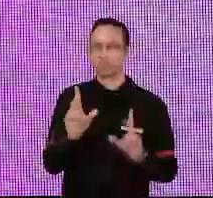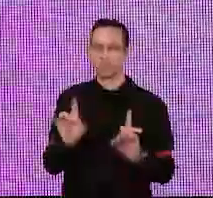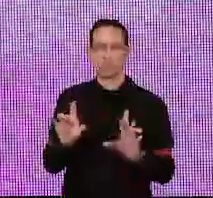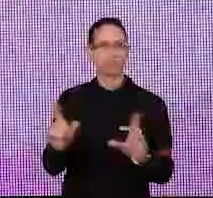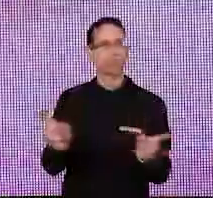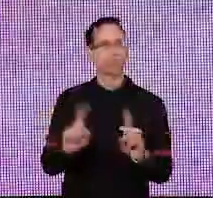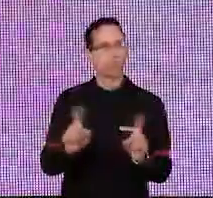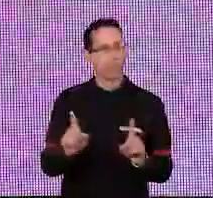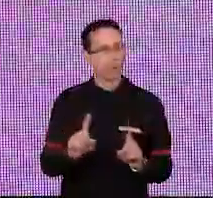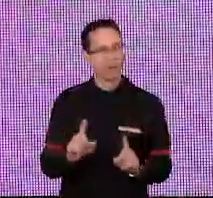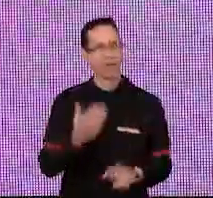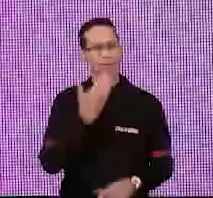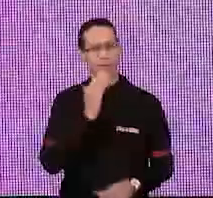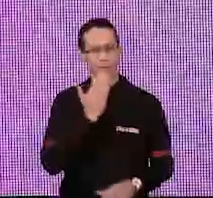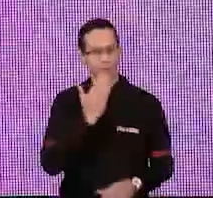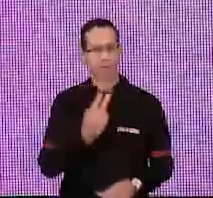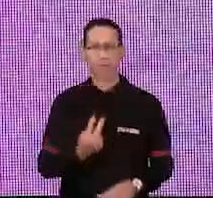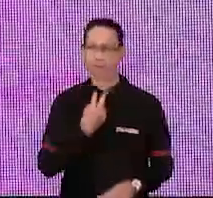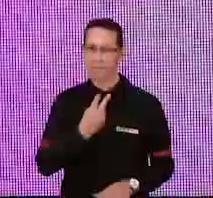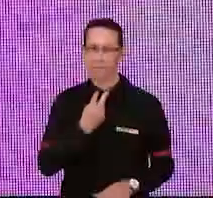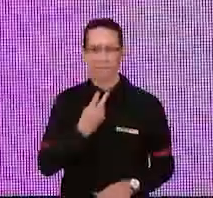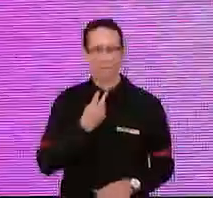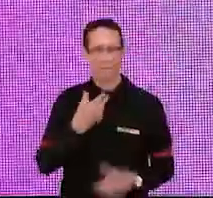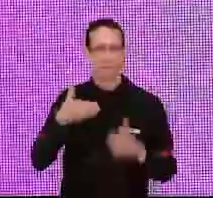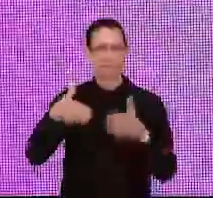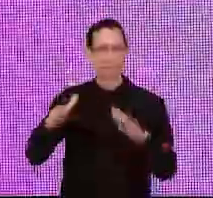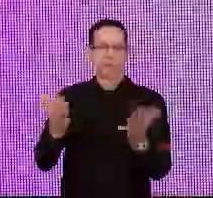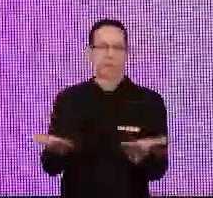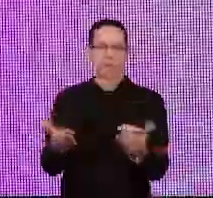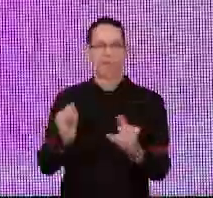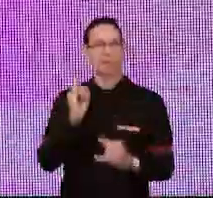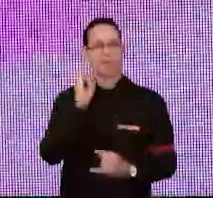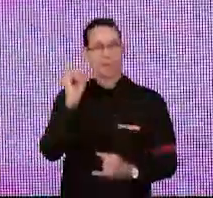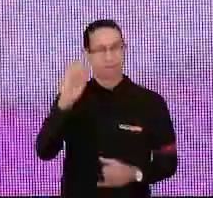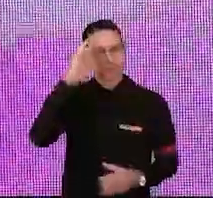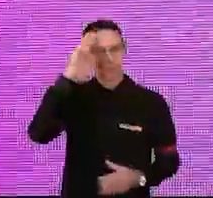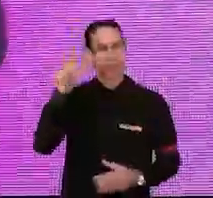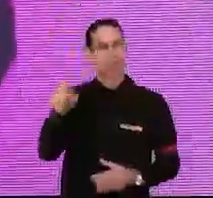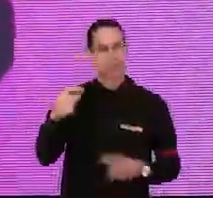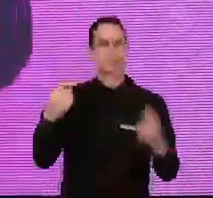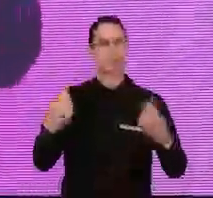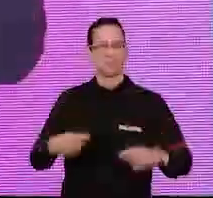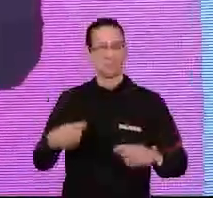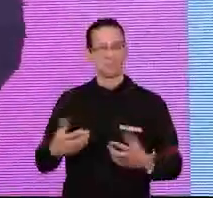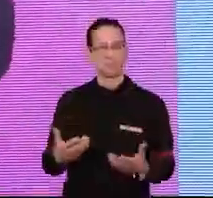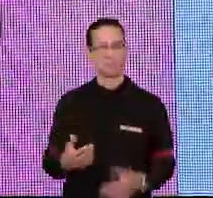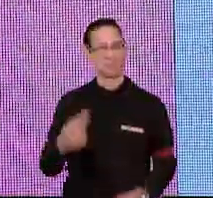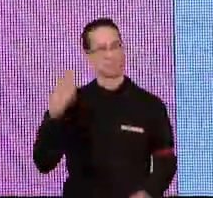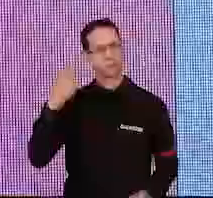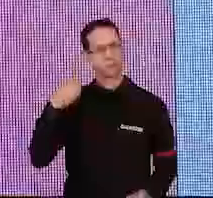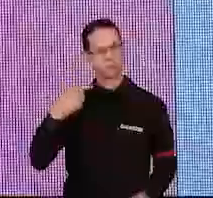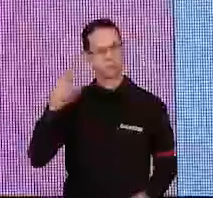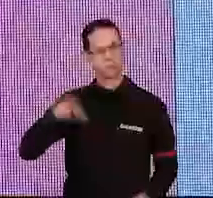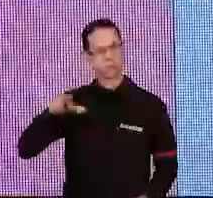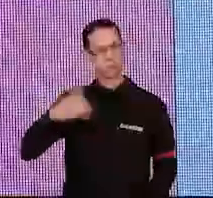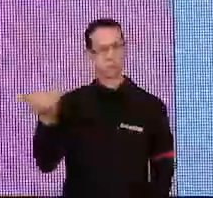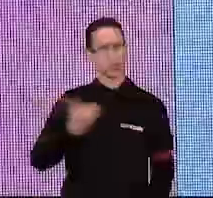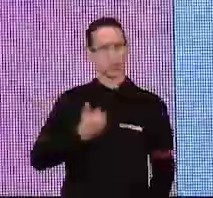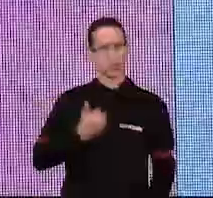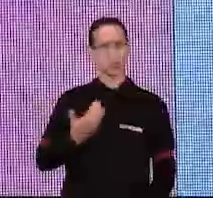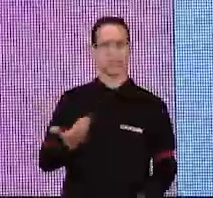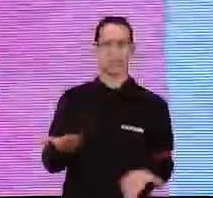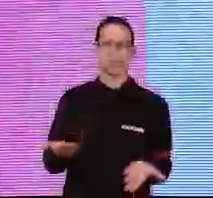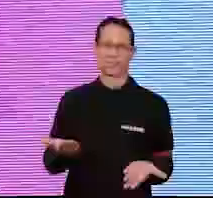torto, né? Então assim, é complicado para a gente também dar essa notícia para o proprietário que ele fala, esse cara tá louco, nunca ninguém me falou disso,